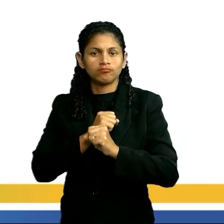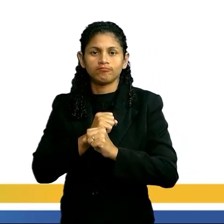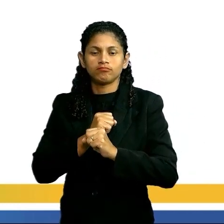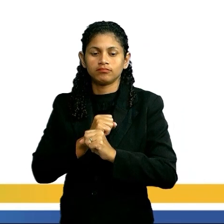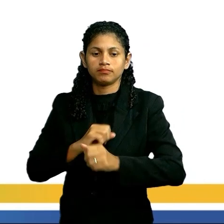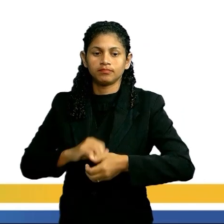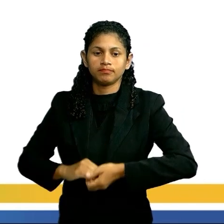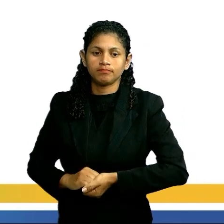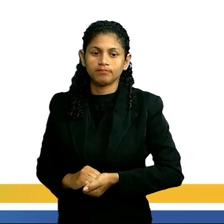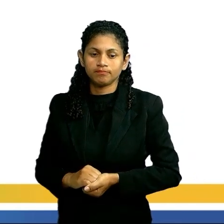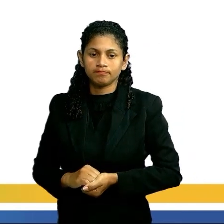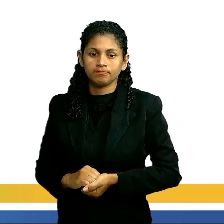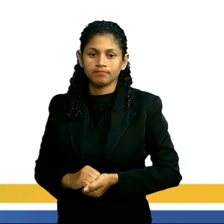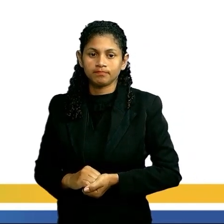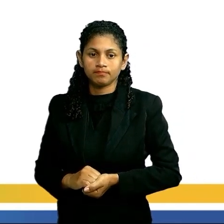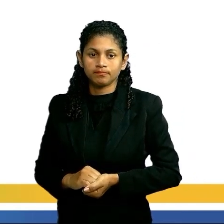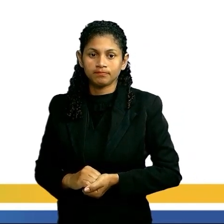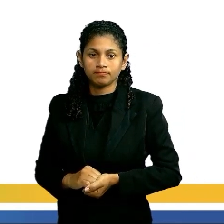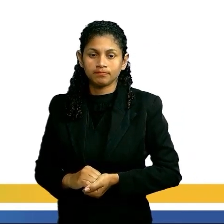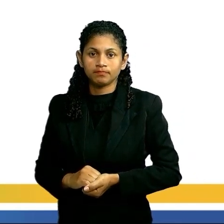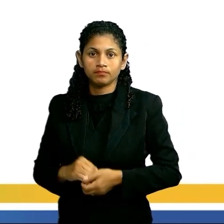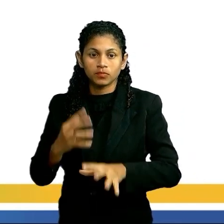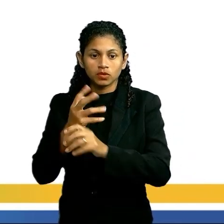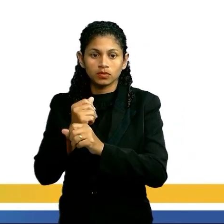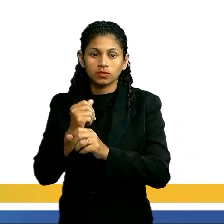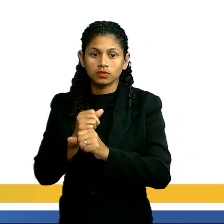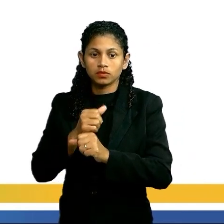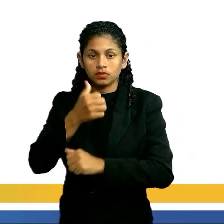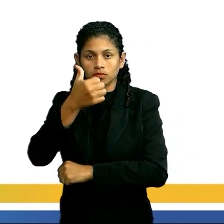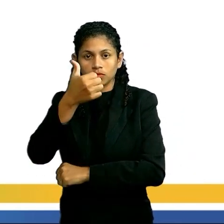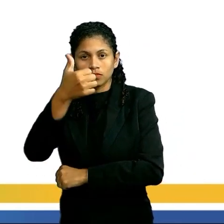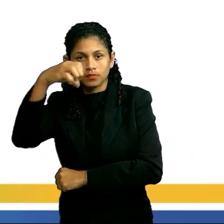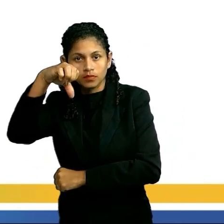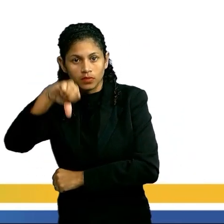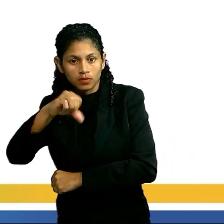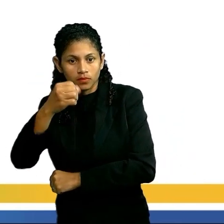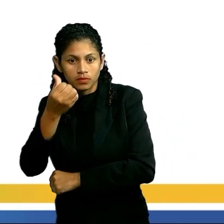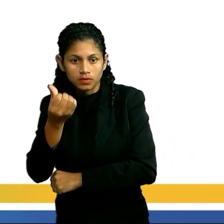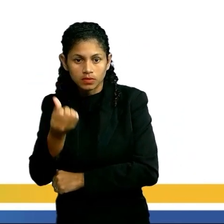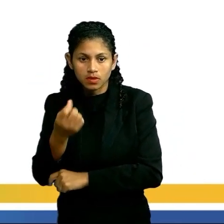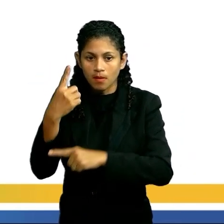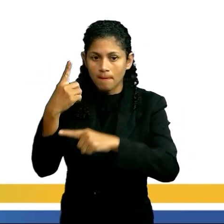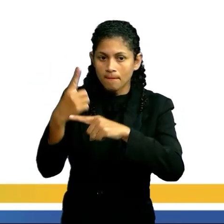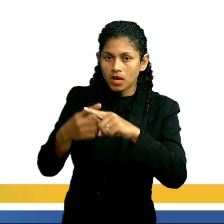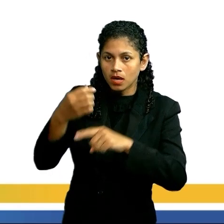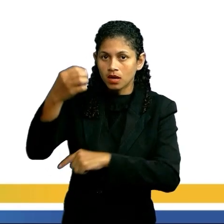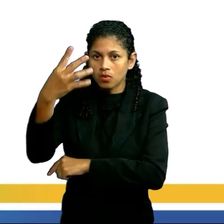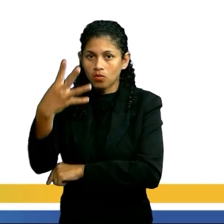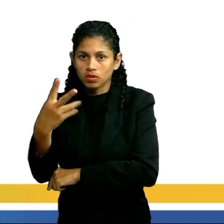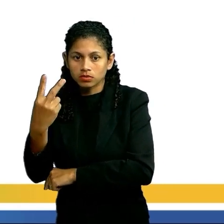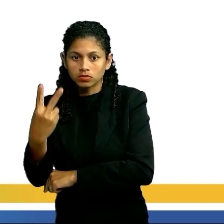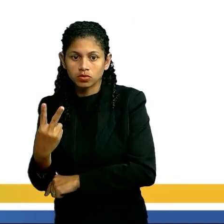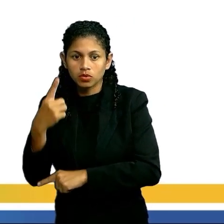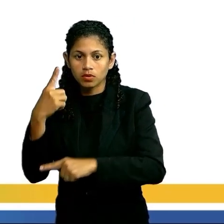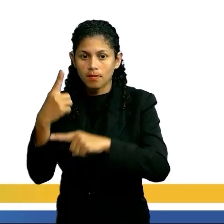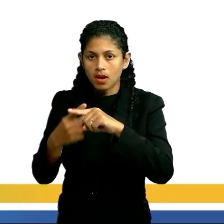fez. Então, você soma 96 com 42, com 32 e 7, que aí vai dar um total de